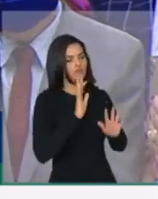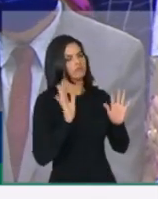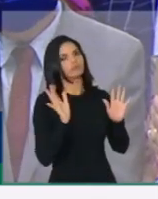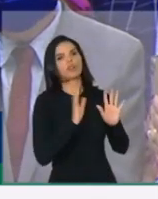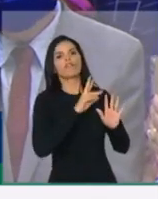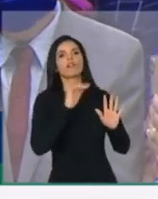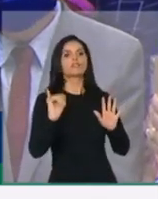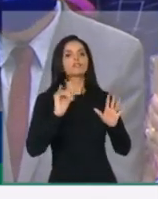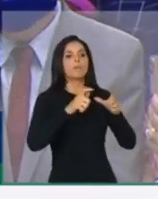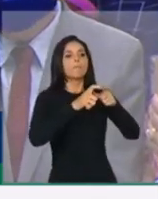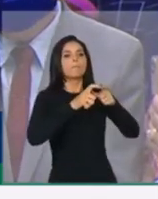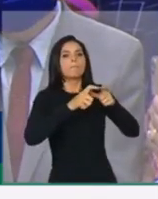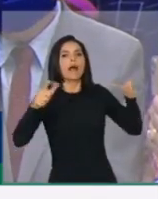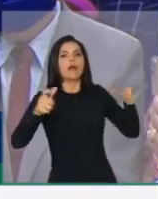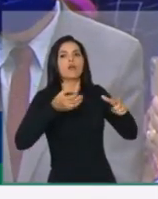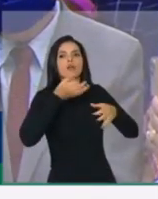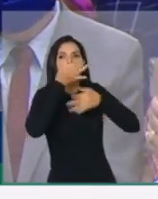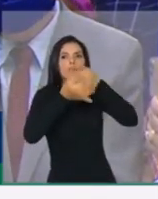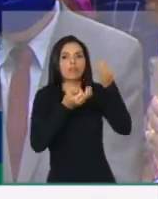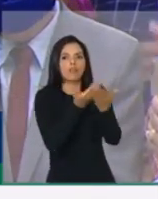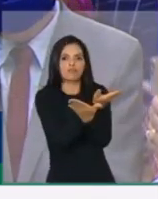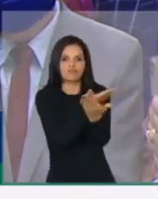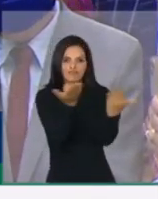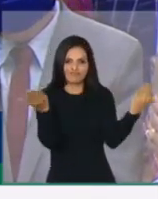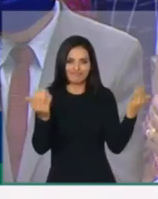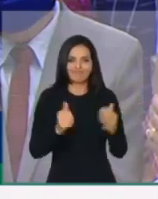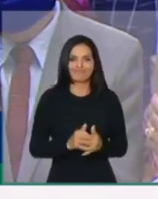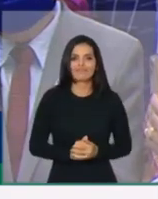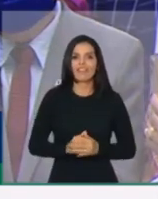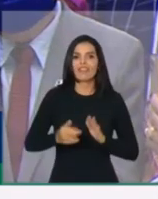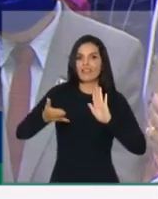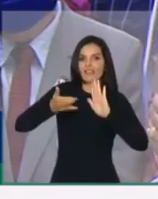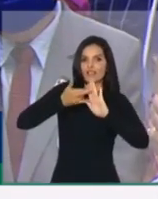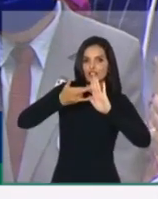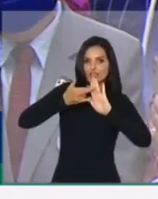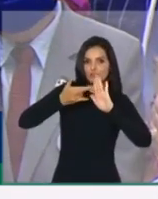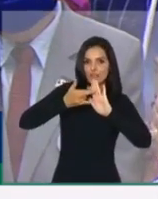refletir à da maioria desta casa.